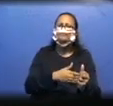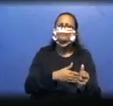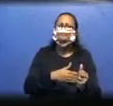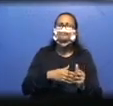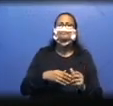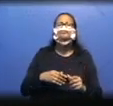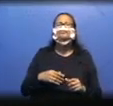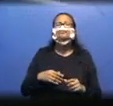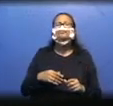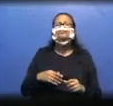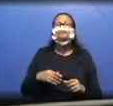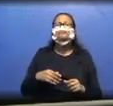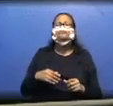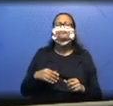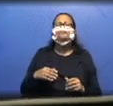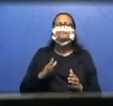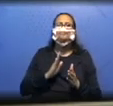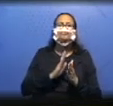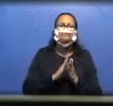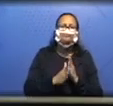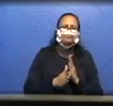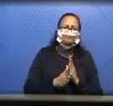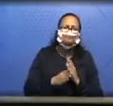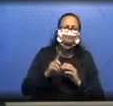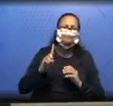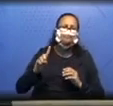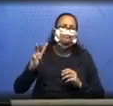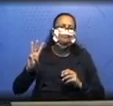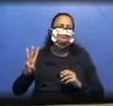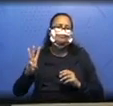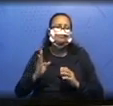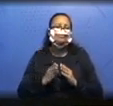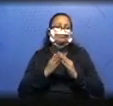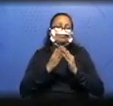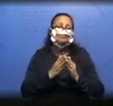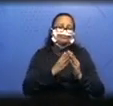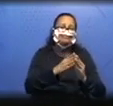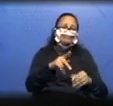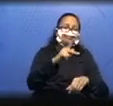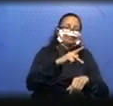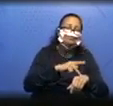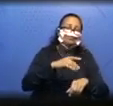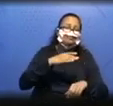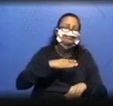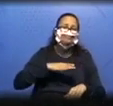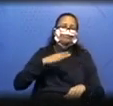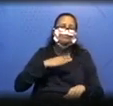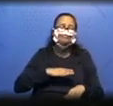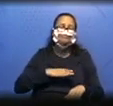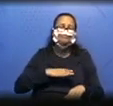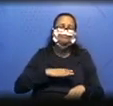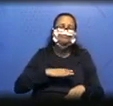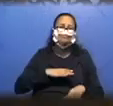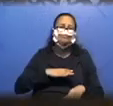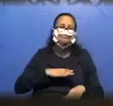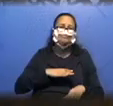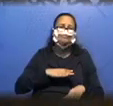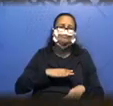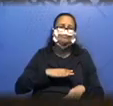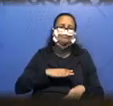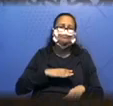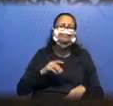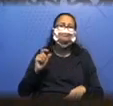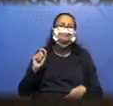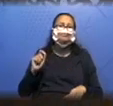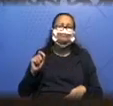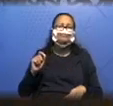já desenhada por Vasco da Gama. Saíram de Portugal 13 navios, pessoal, comandado por Pedro Álvares